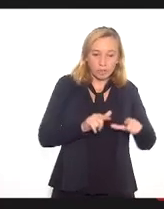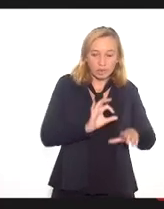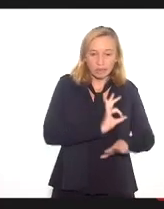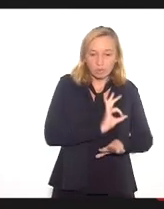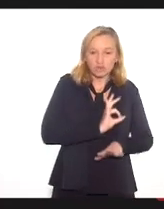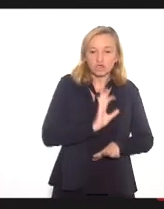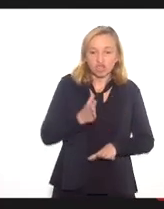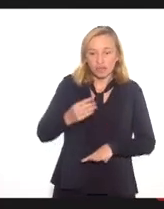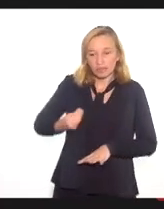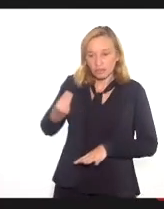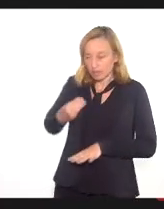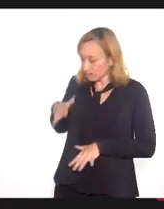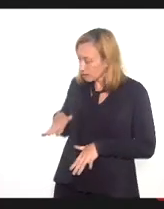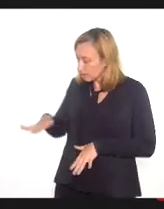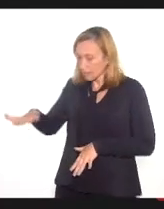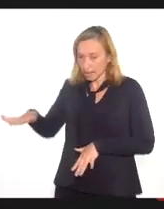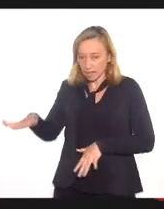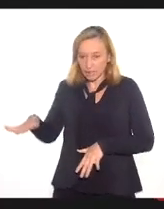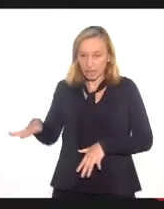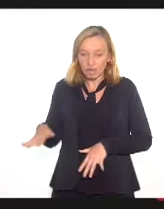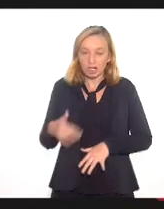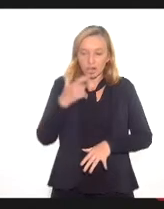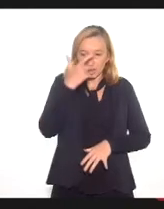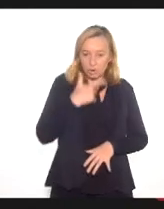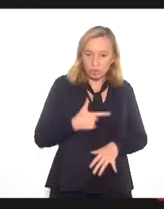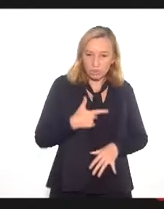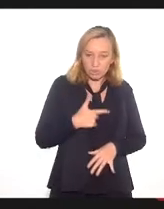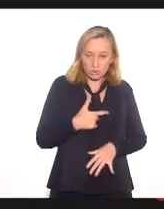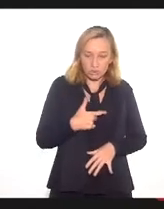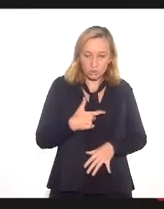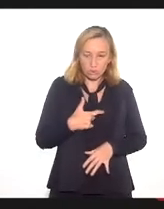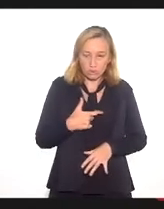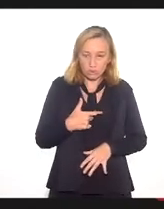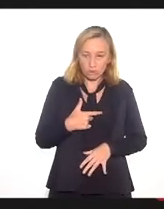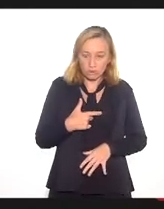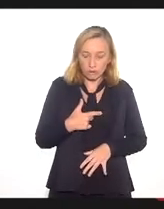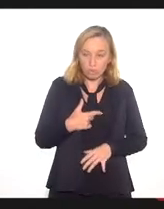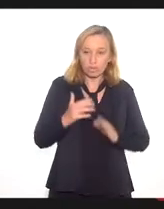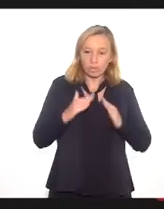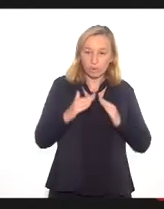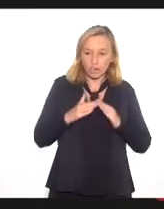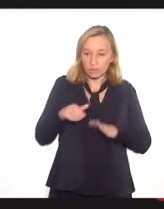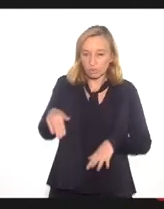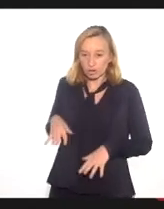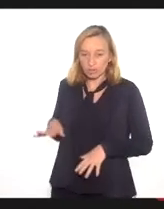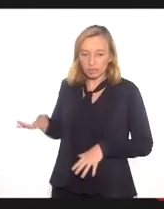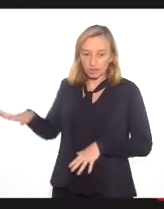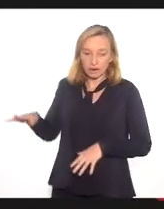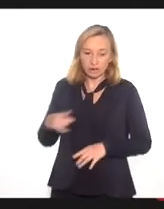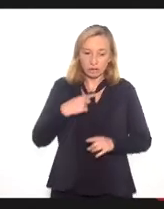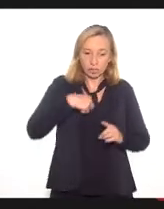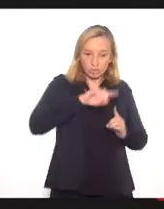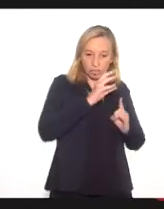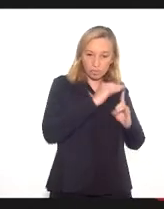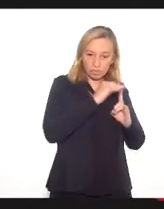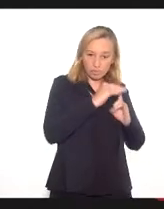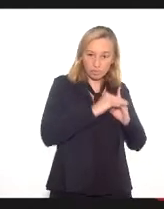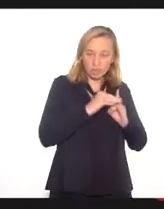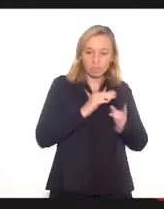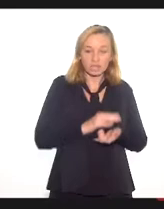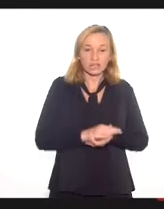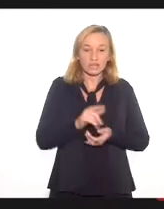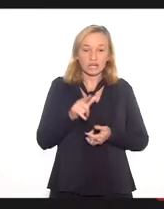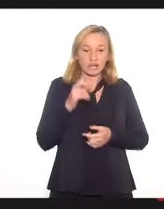em favela, eu sou passageiro do metrô que desce ali em triagem quando vou para a Fiocruz, e essa